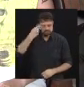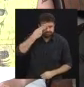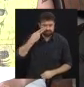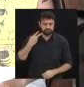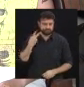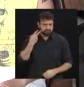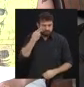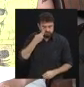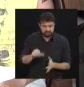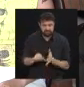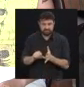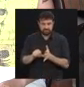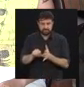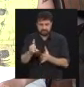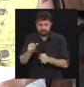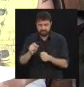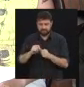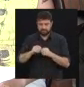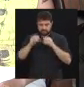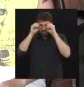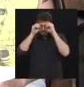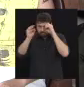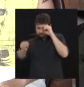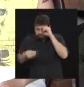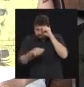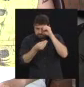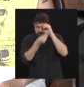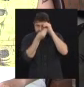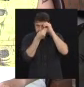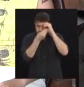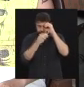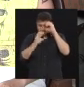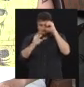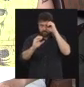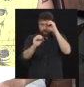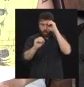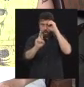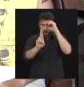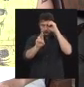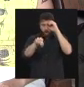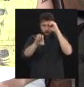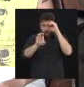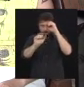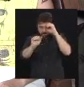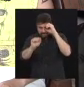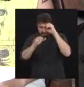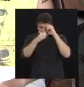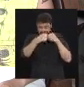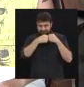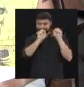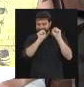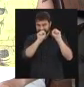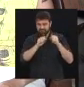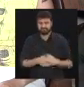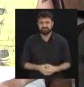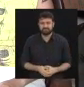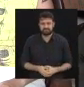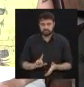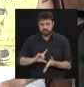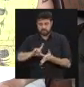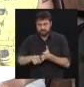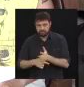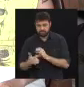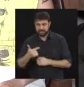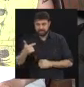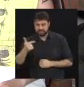né? A primeira foi transplante de córnea. A minha córnea do olho direito ela acabou se rompendo. E a segunda